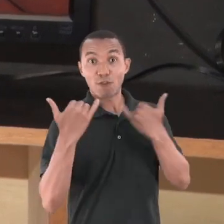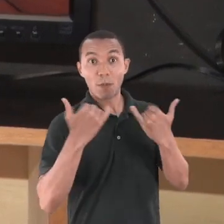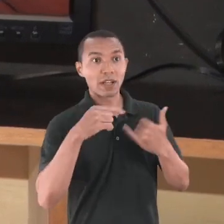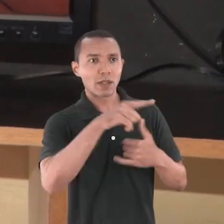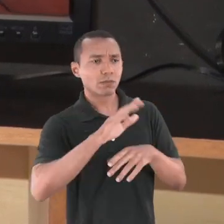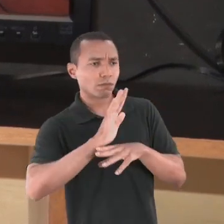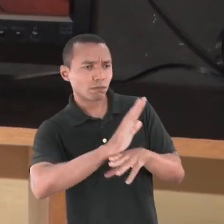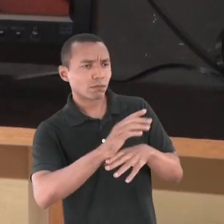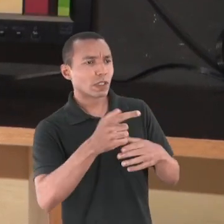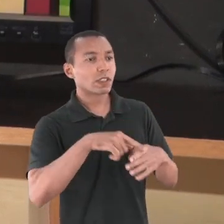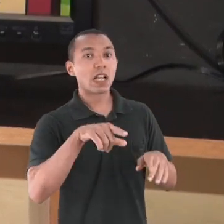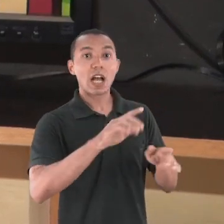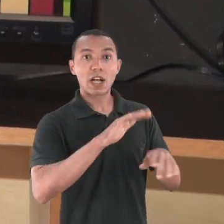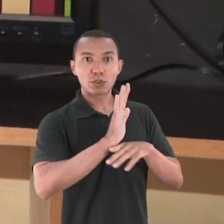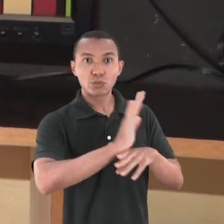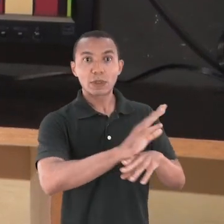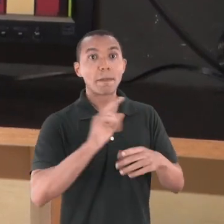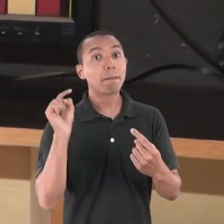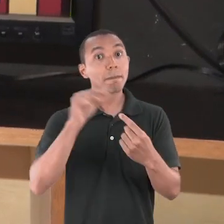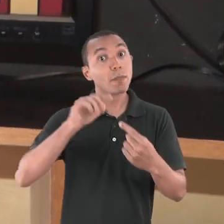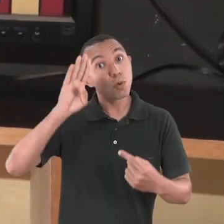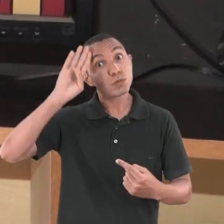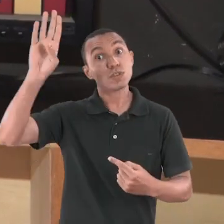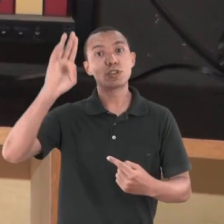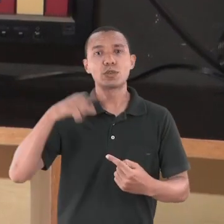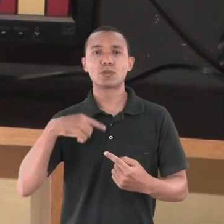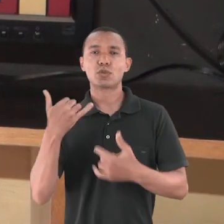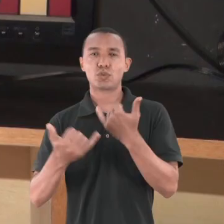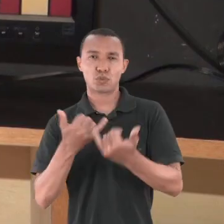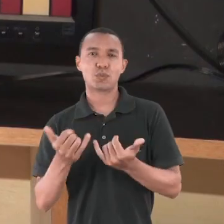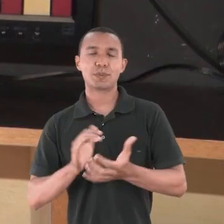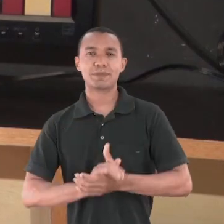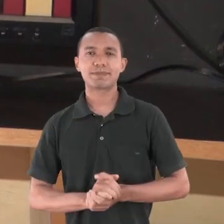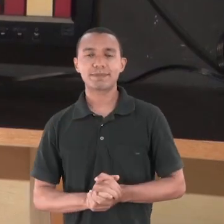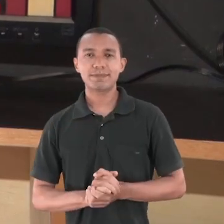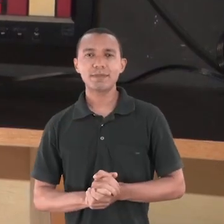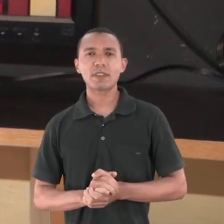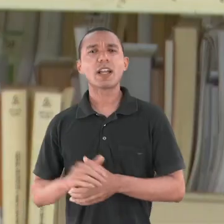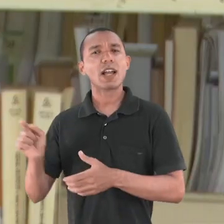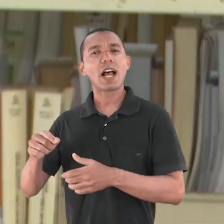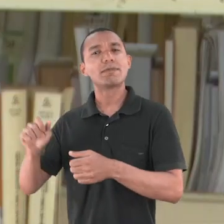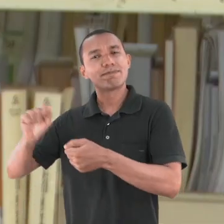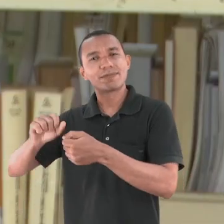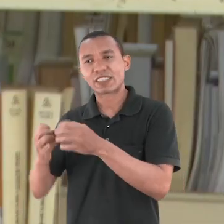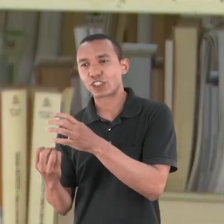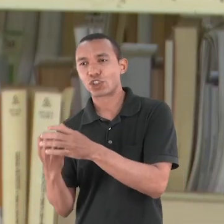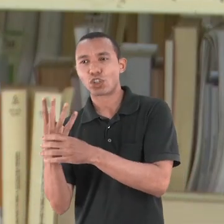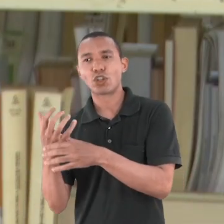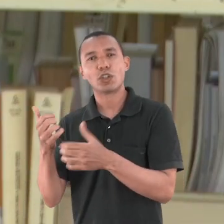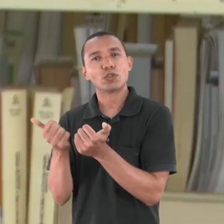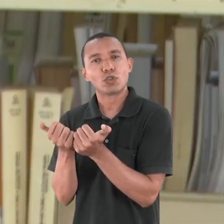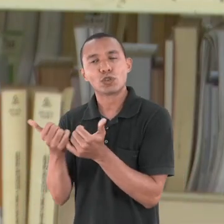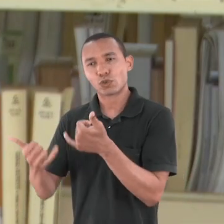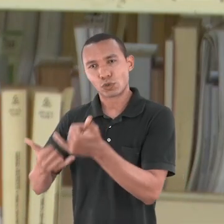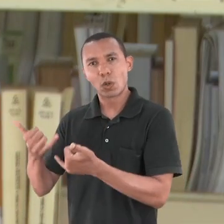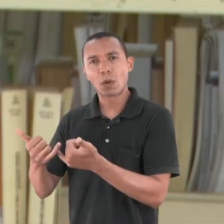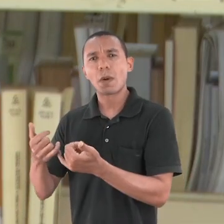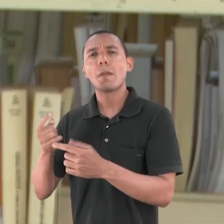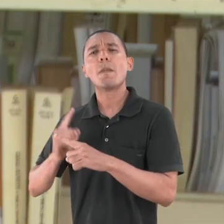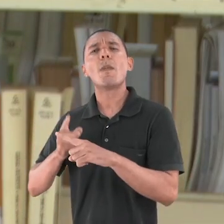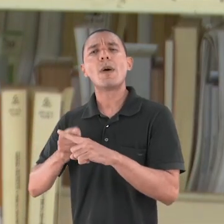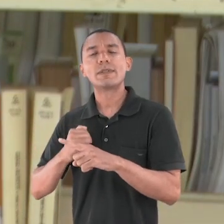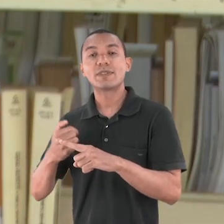habilidades de busca e uso da informação, que constituem a principal contribuição do jogo. A motivação do jogo, do